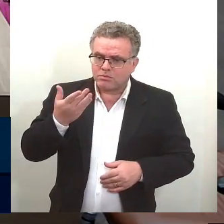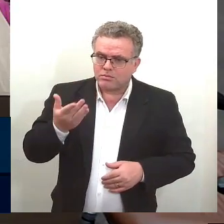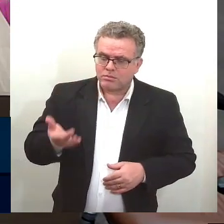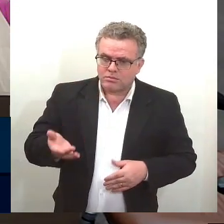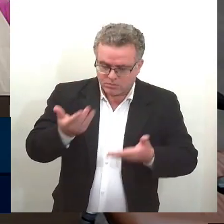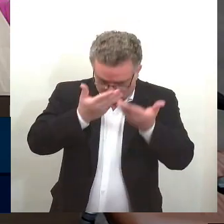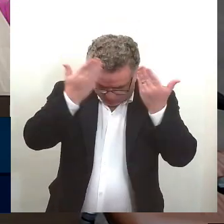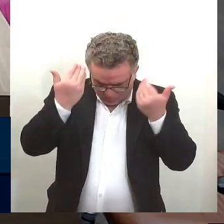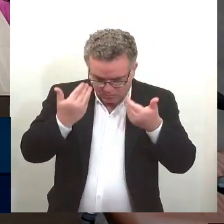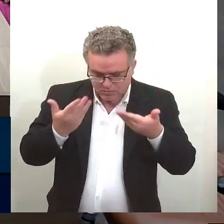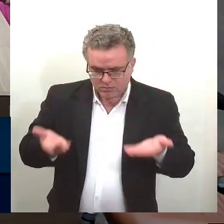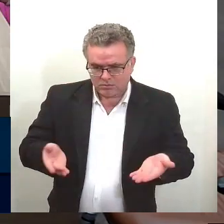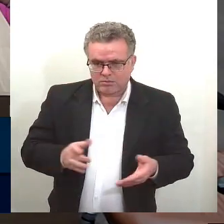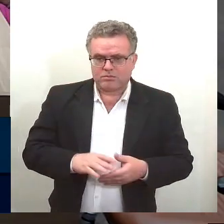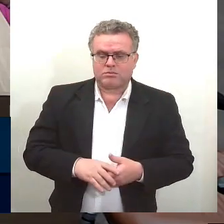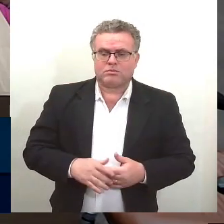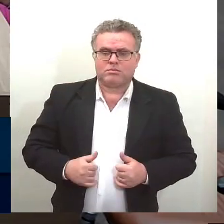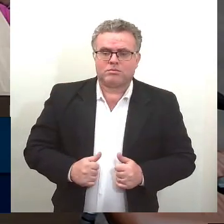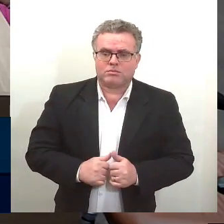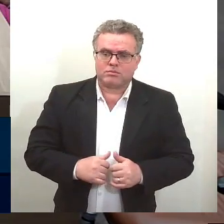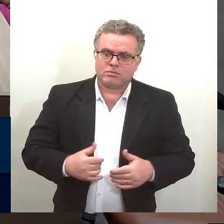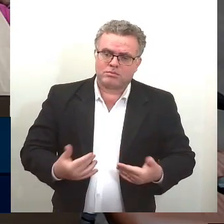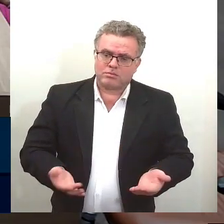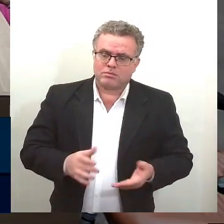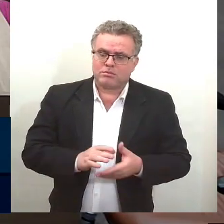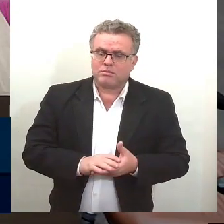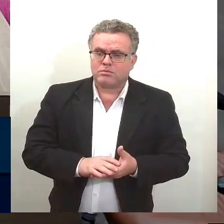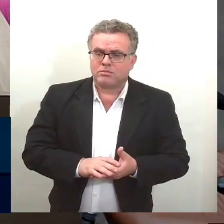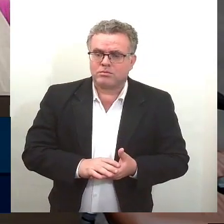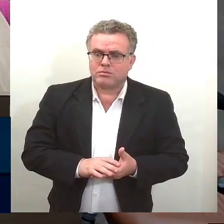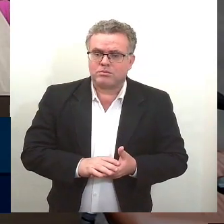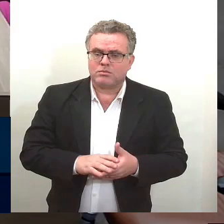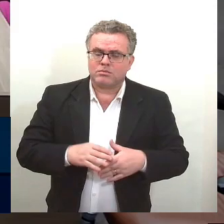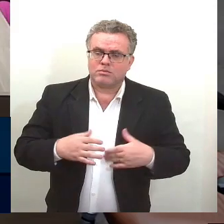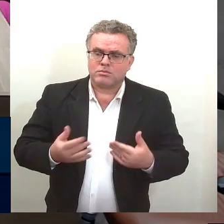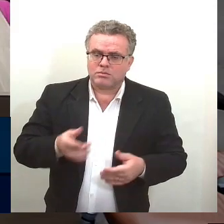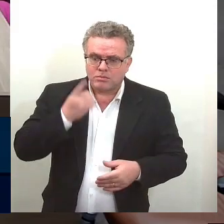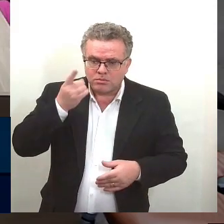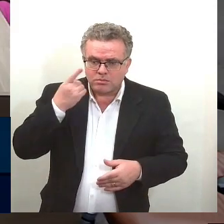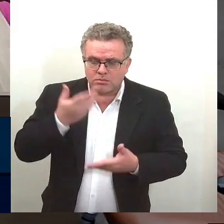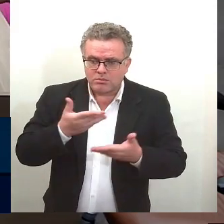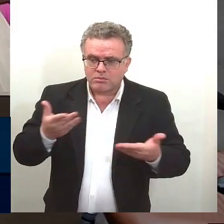Senhor presidente, senhores deputados, secretária, seja muito bem-vinda à Casa do Povo.